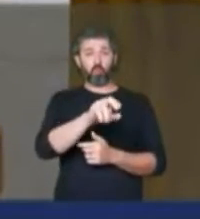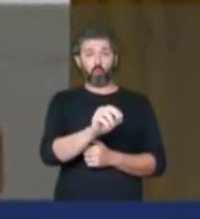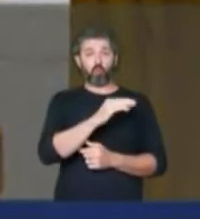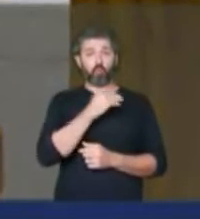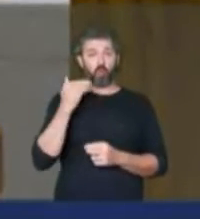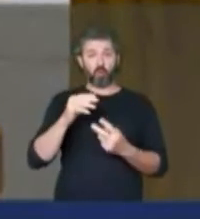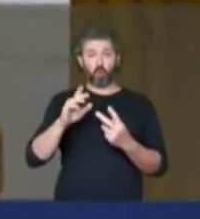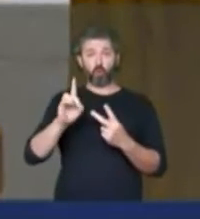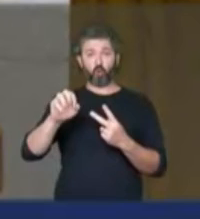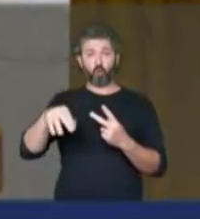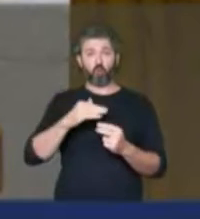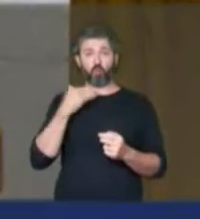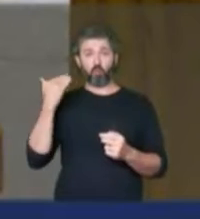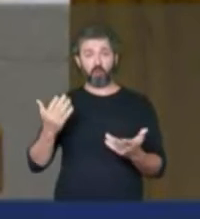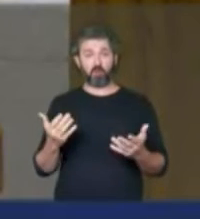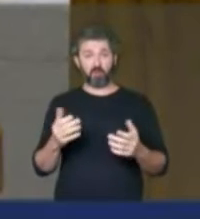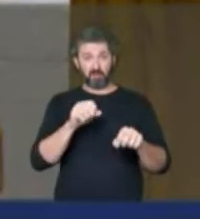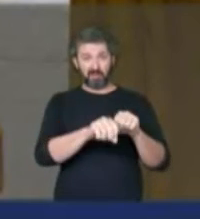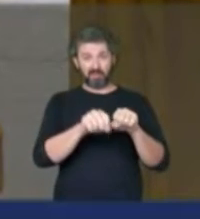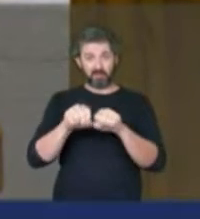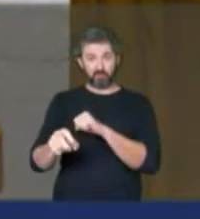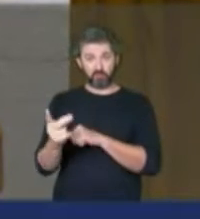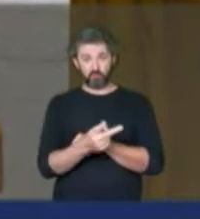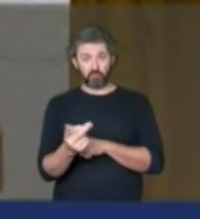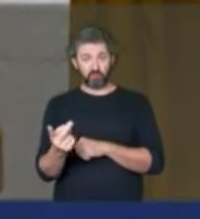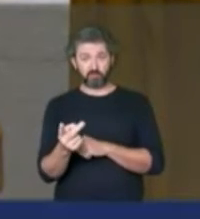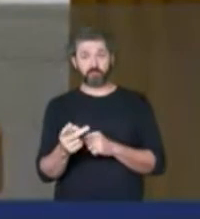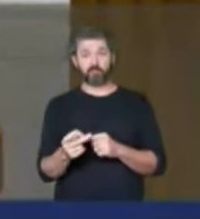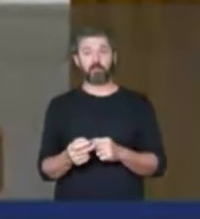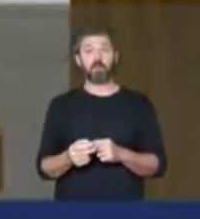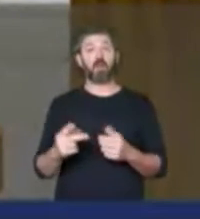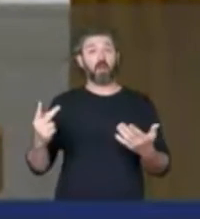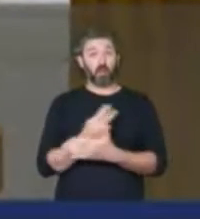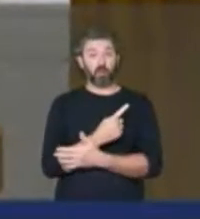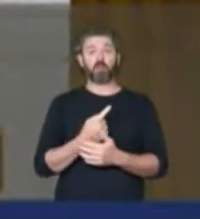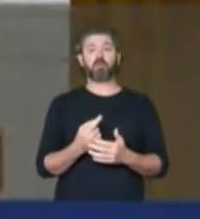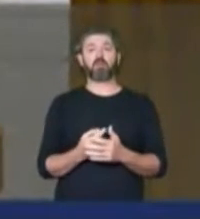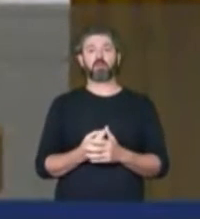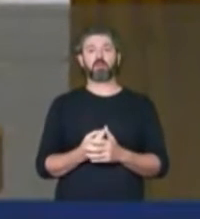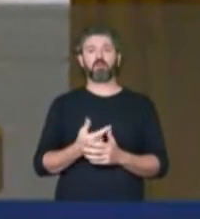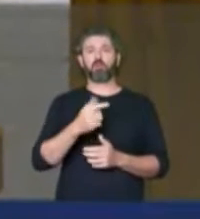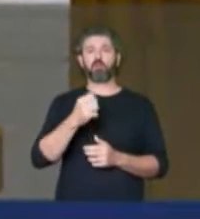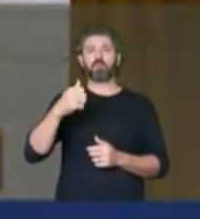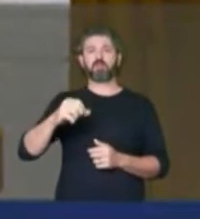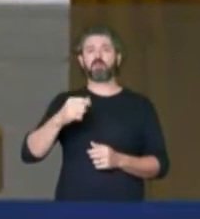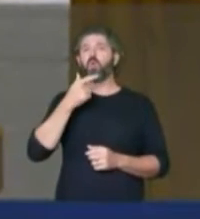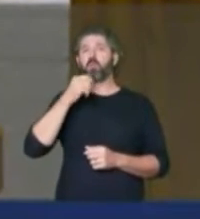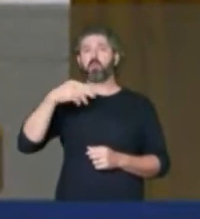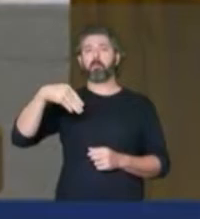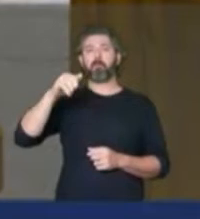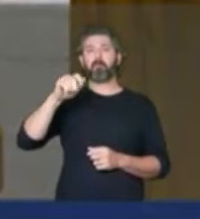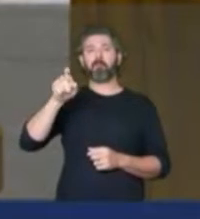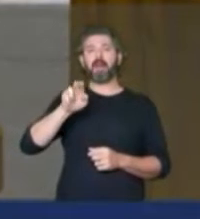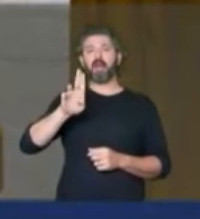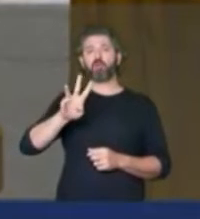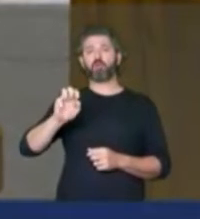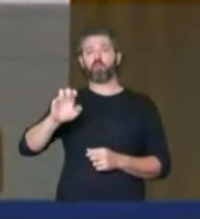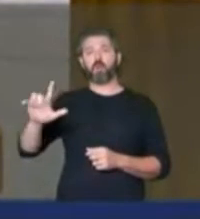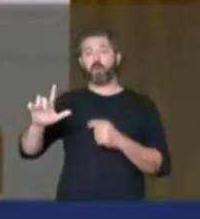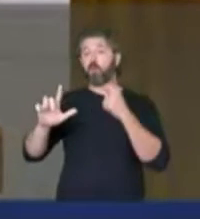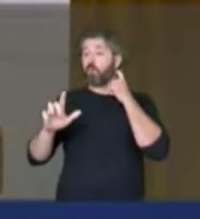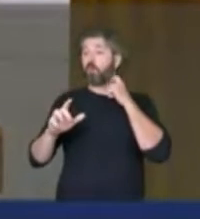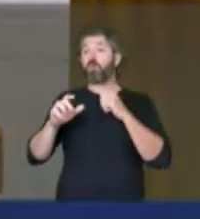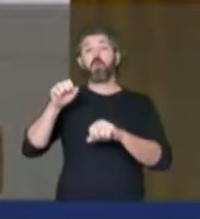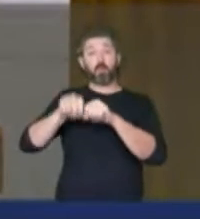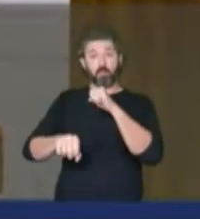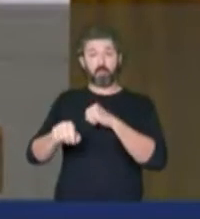Dom. E antes mesmo desse assassinato do Bruno e do Dom, tivemos um caso em 2019 do Maxwell, que também foi